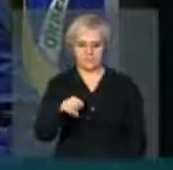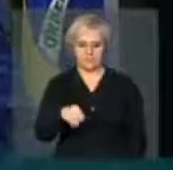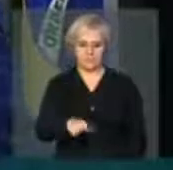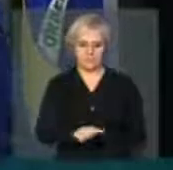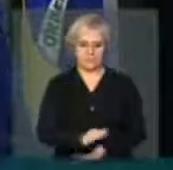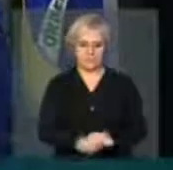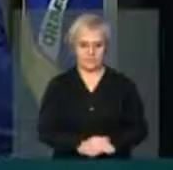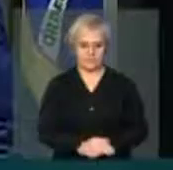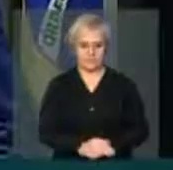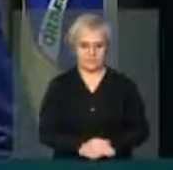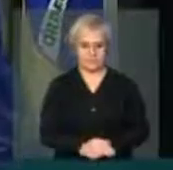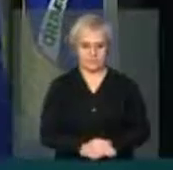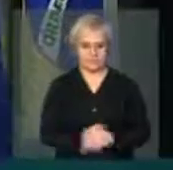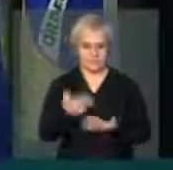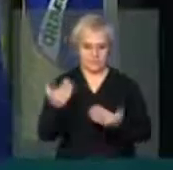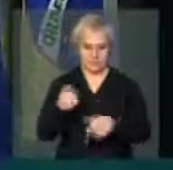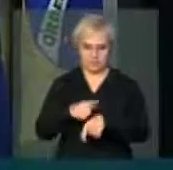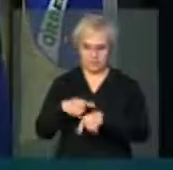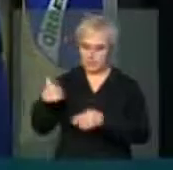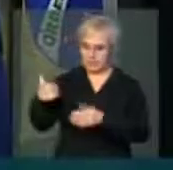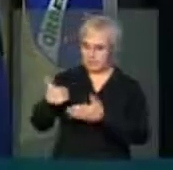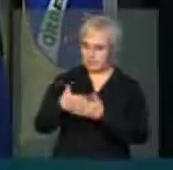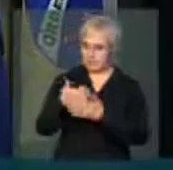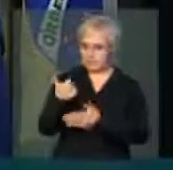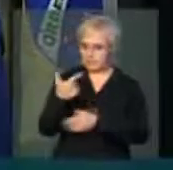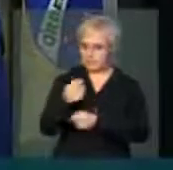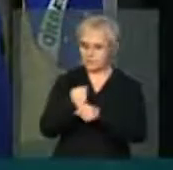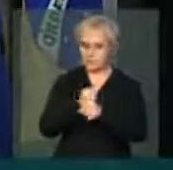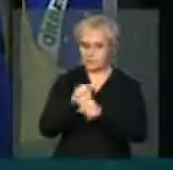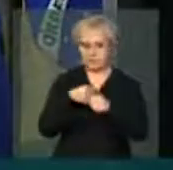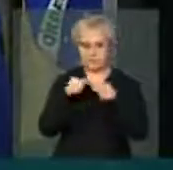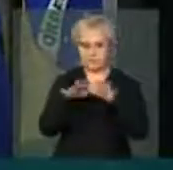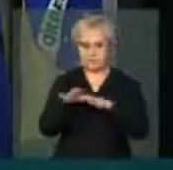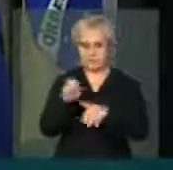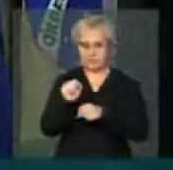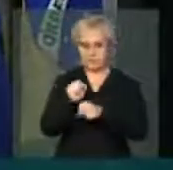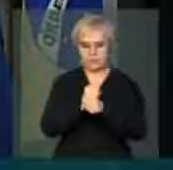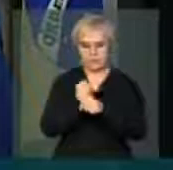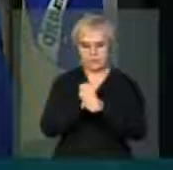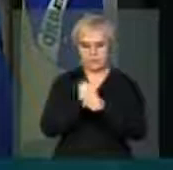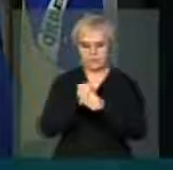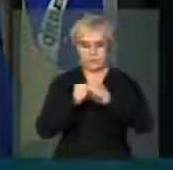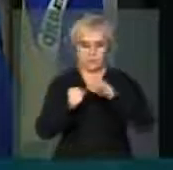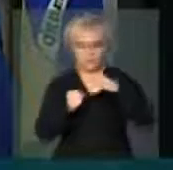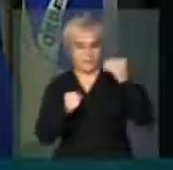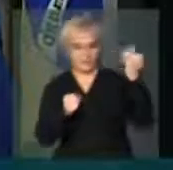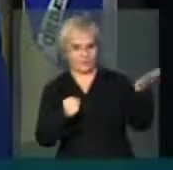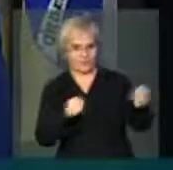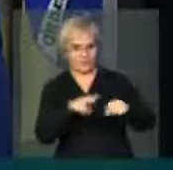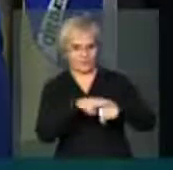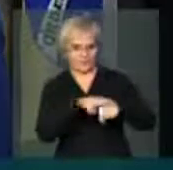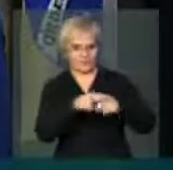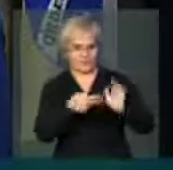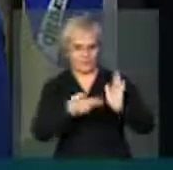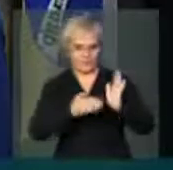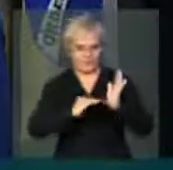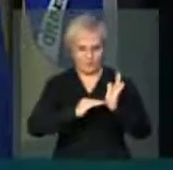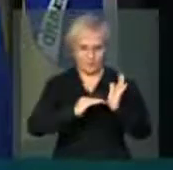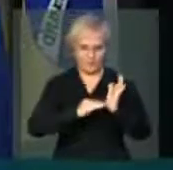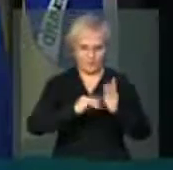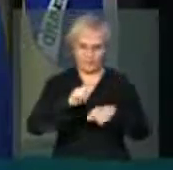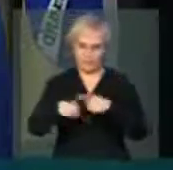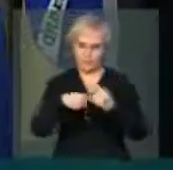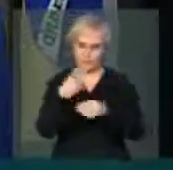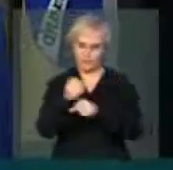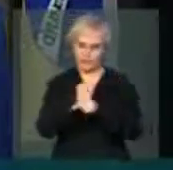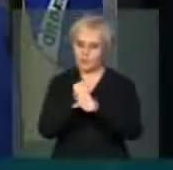anos. Nesse período, fiquei 8 anos do lado de lá, no tapete verde, e 4 anos fora do parlamento.